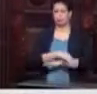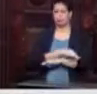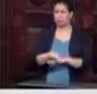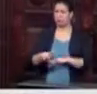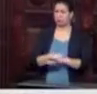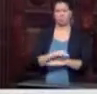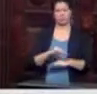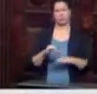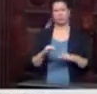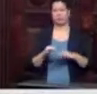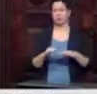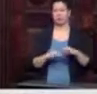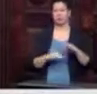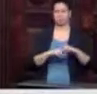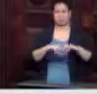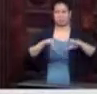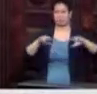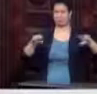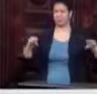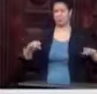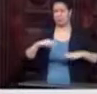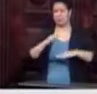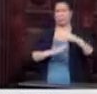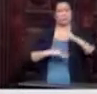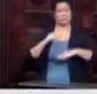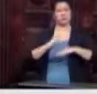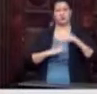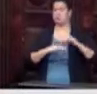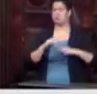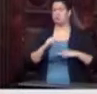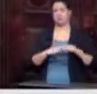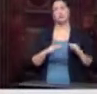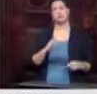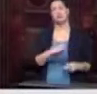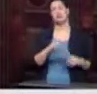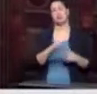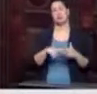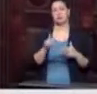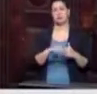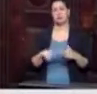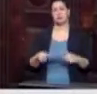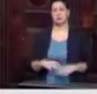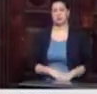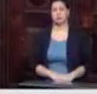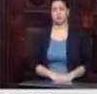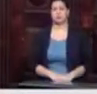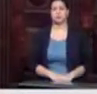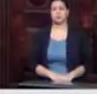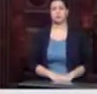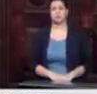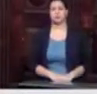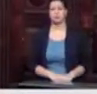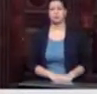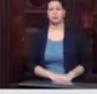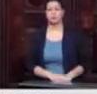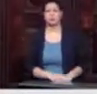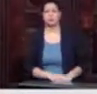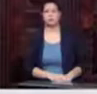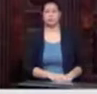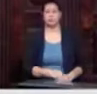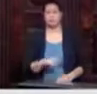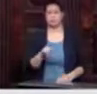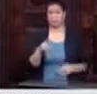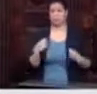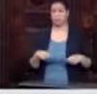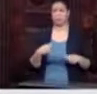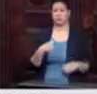arquitetos, engenheiros, todos e todas serão afetadas. No mínimo, para ter que trabalhar 10 anos a